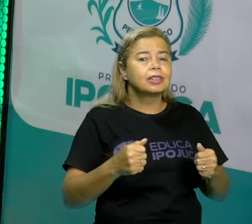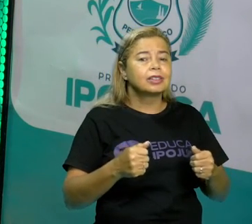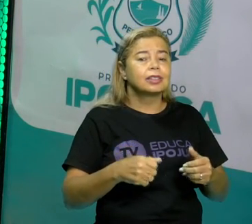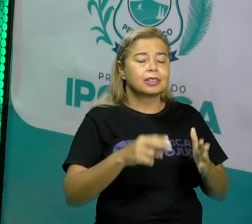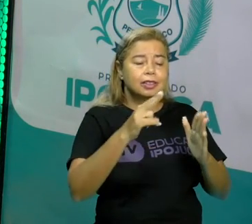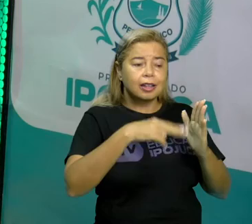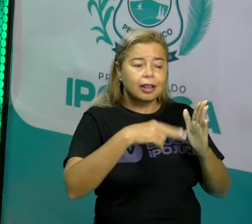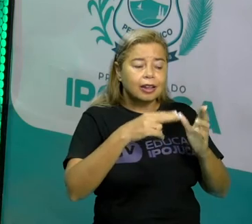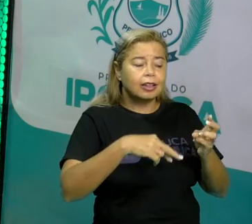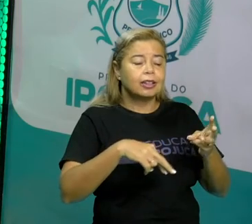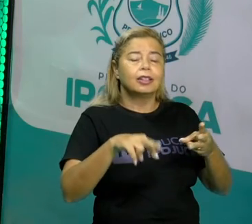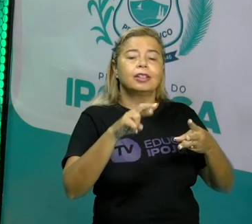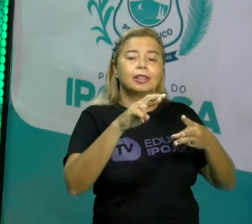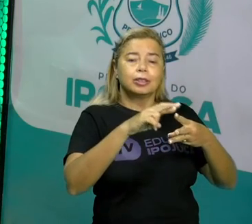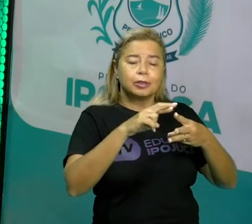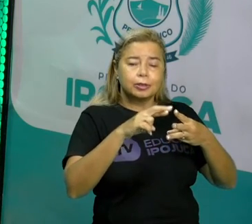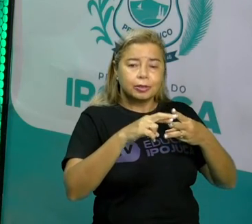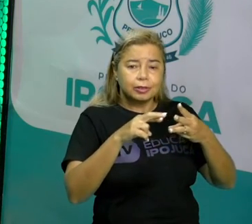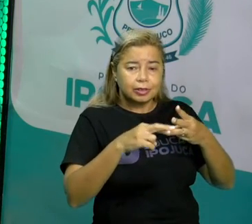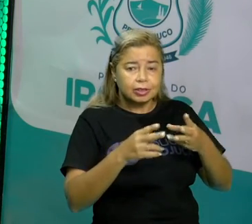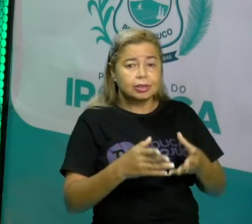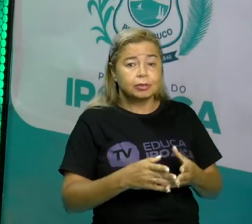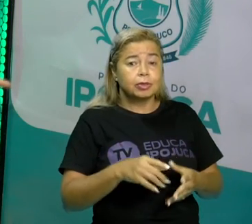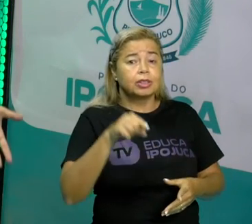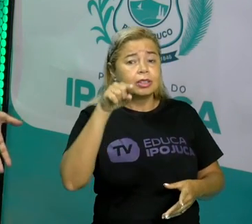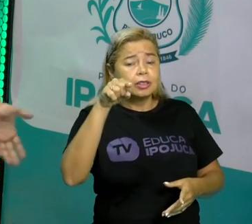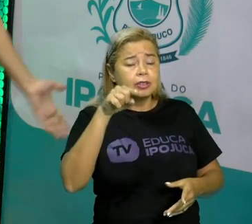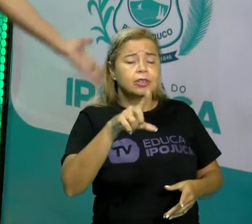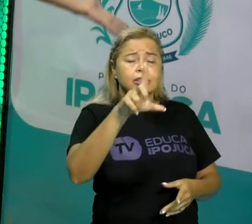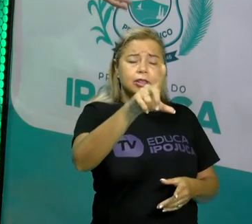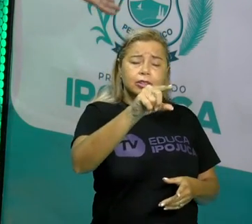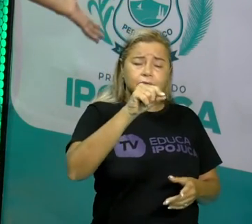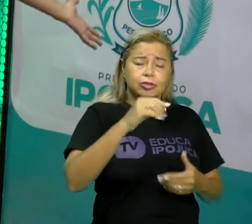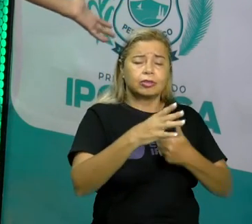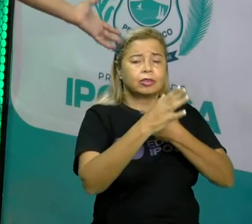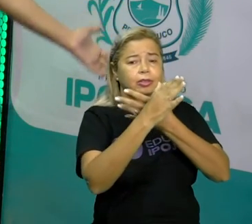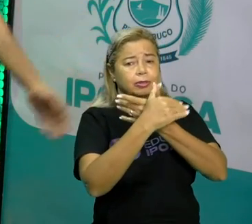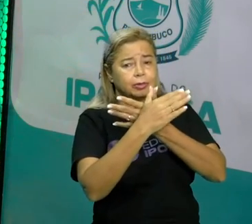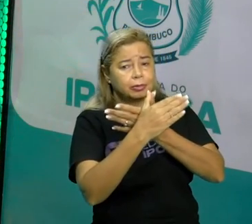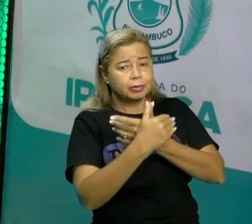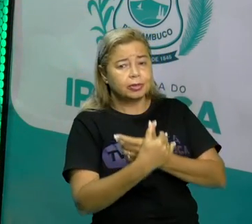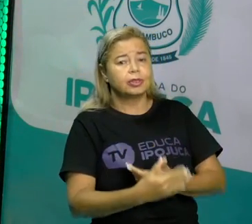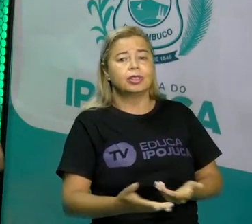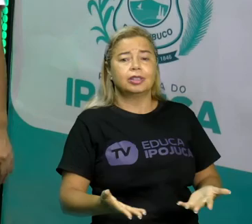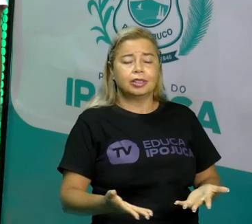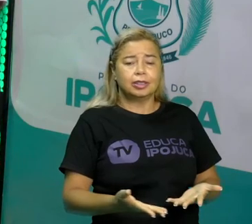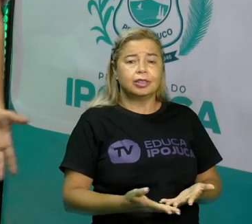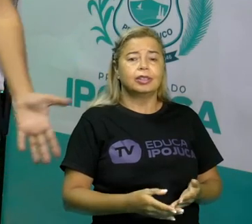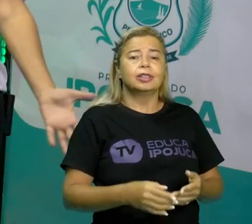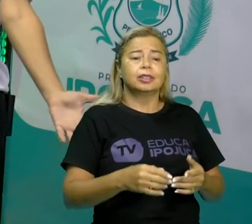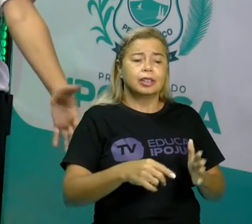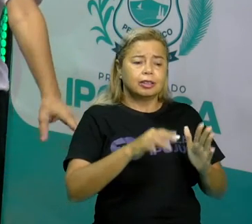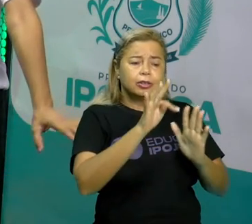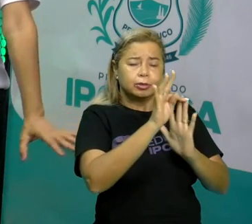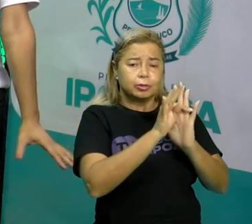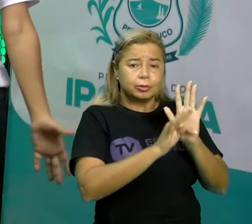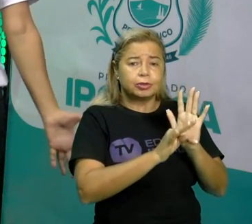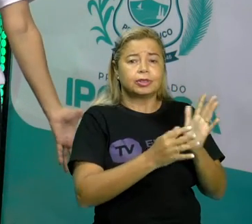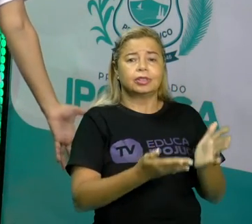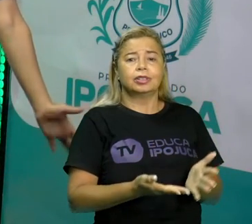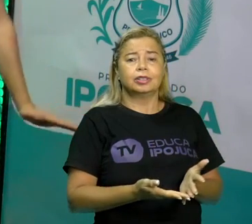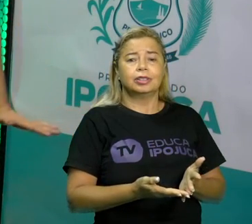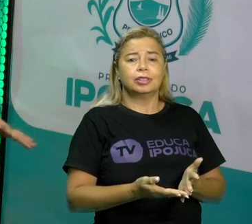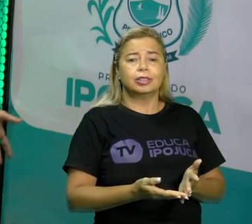borboleta, né, brancas, azuis, amarelas e pretas, brincam na luz as belas borboletas. Ou, onde vais,